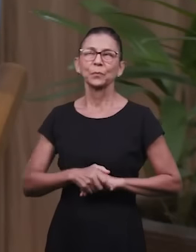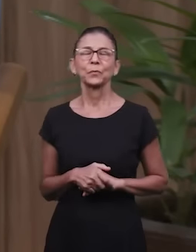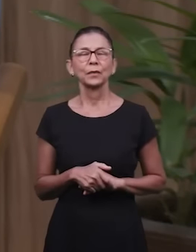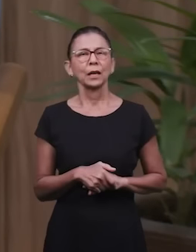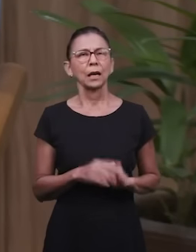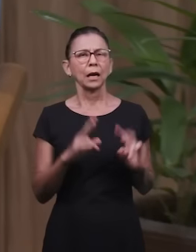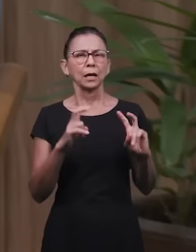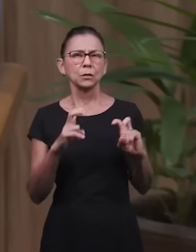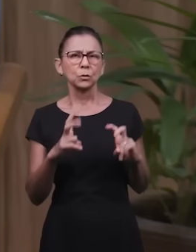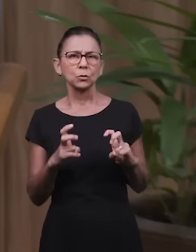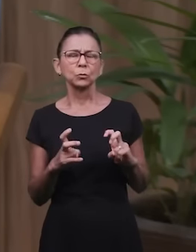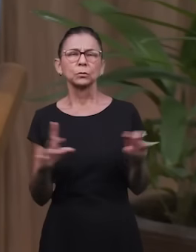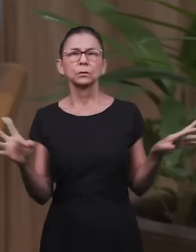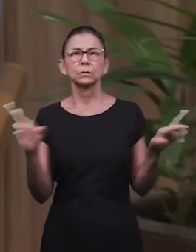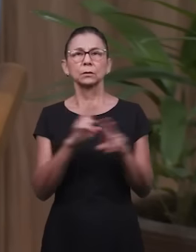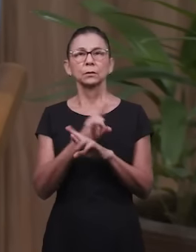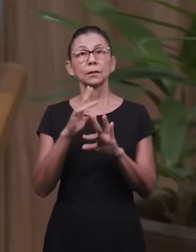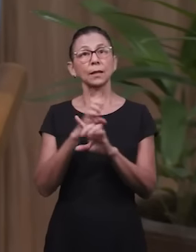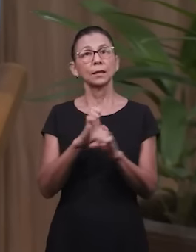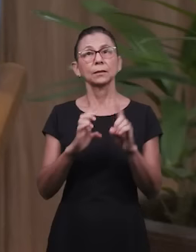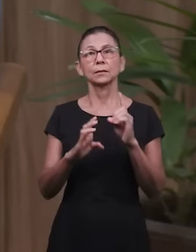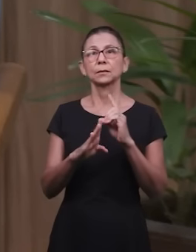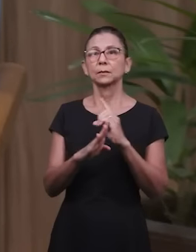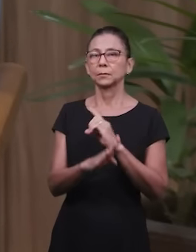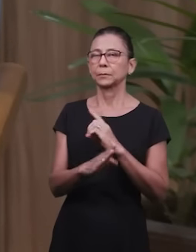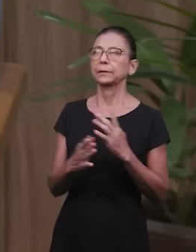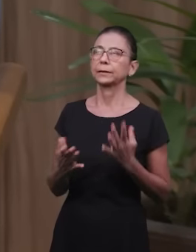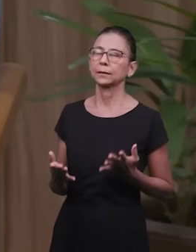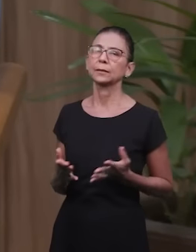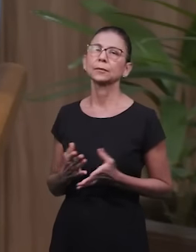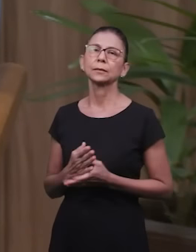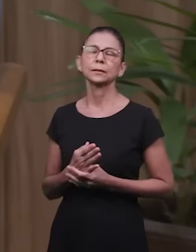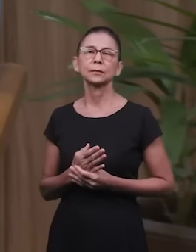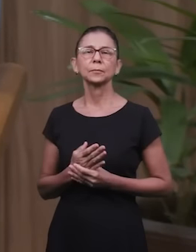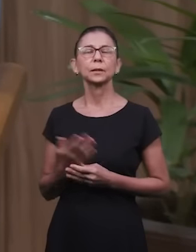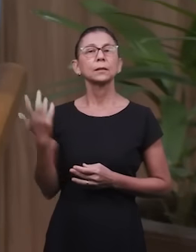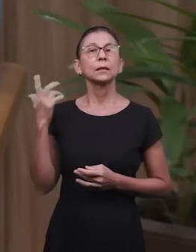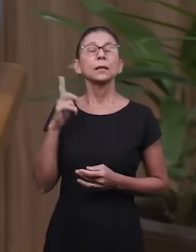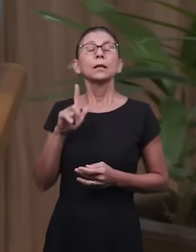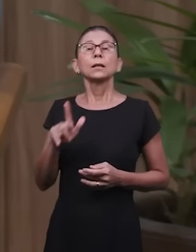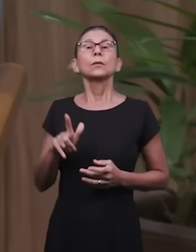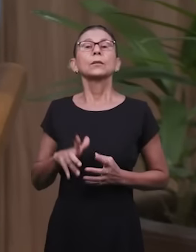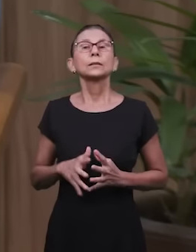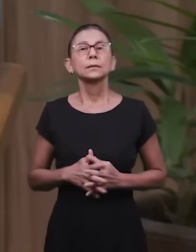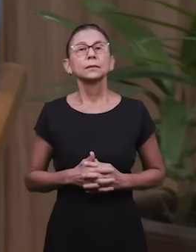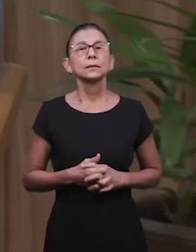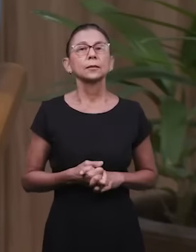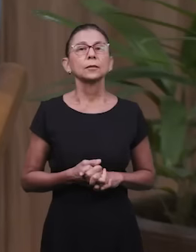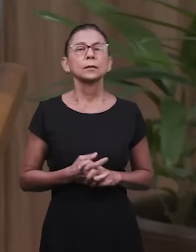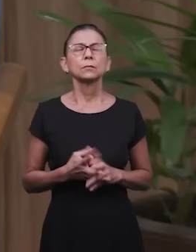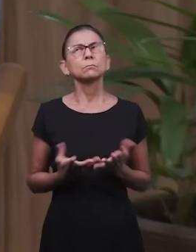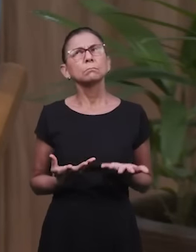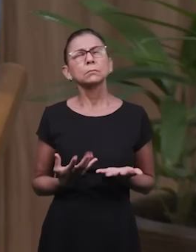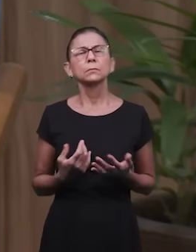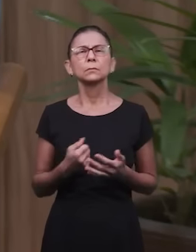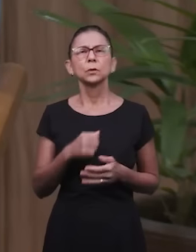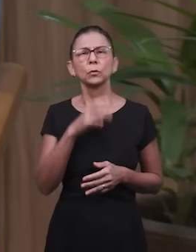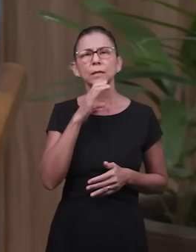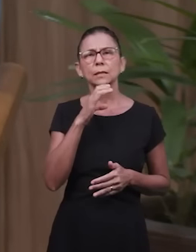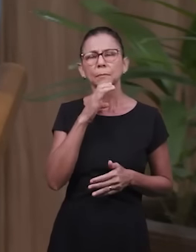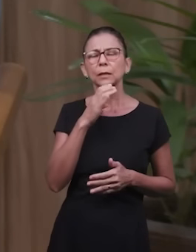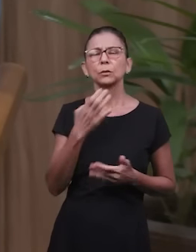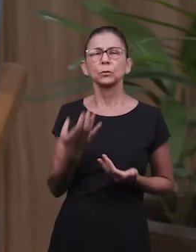sobre aspectos ligados à Escola Bíblica Dominical, para vivermos, alcançarmos juntos um aprofundamento